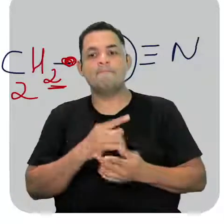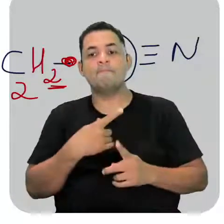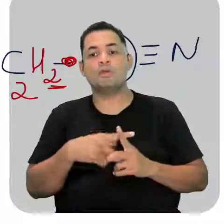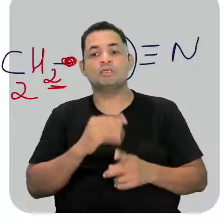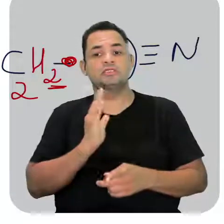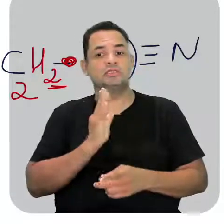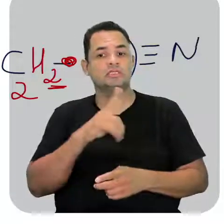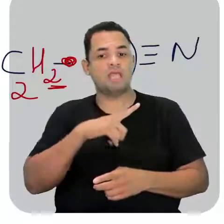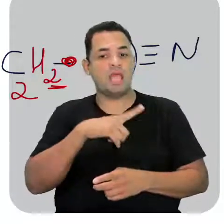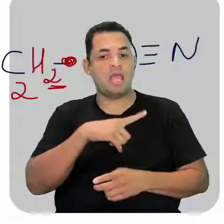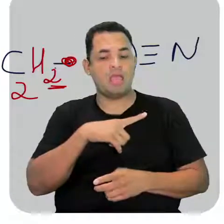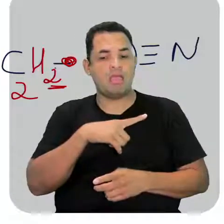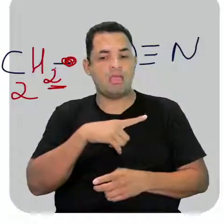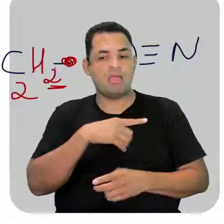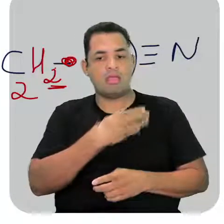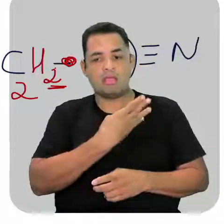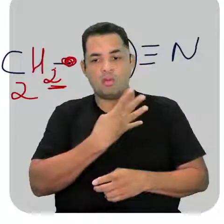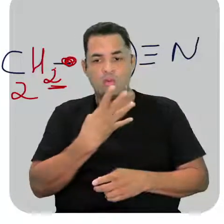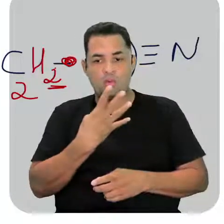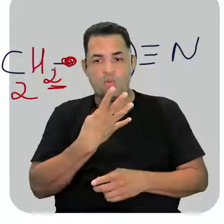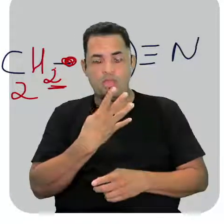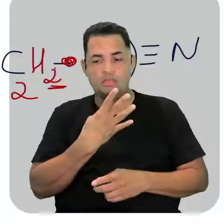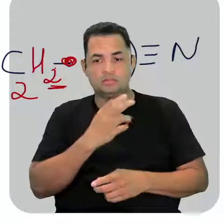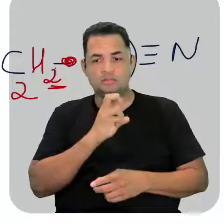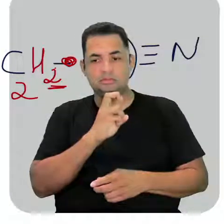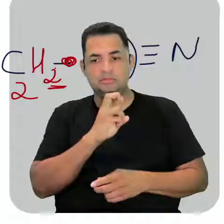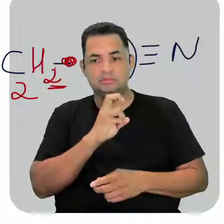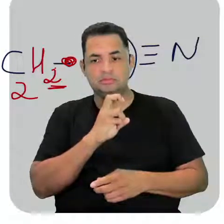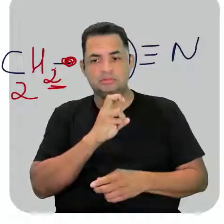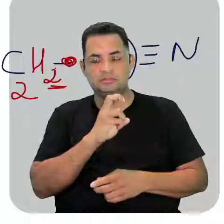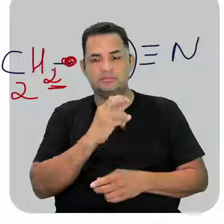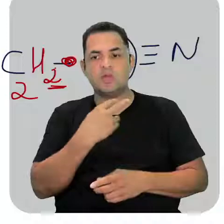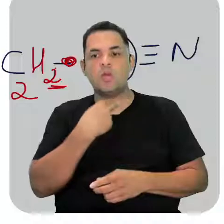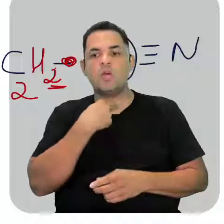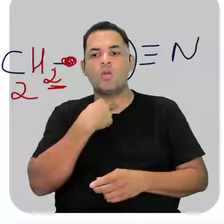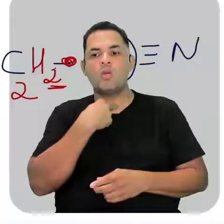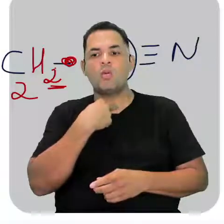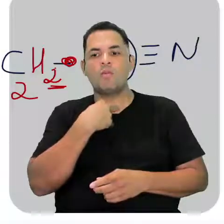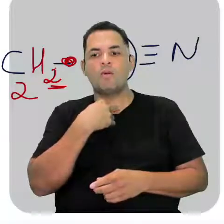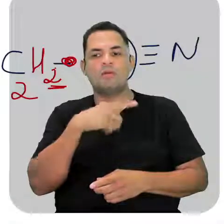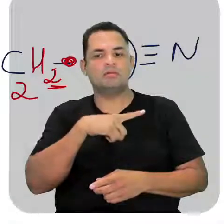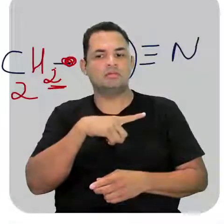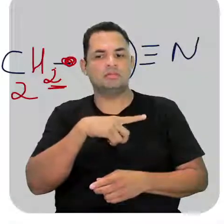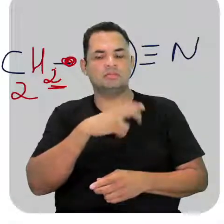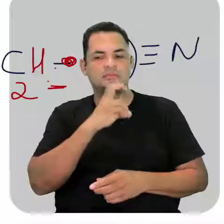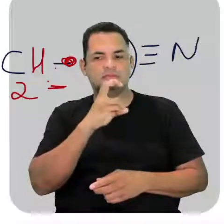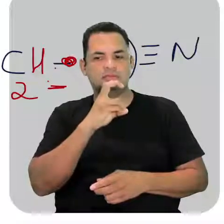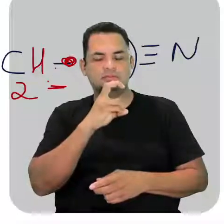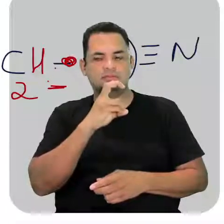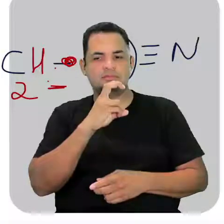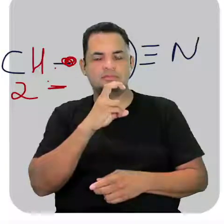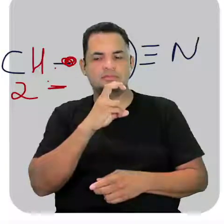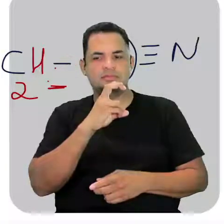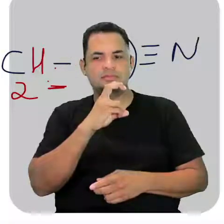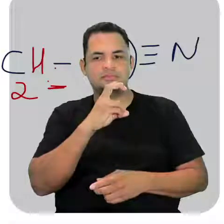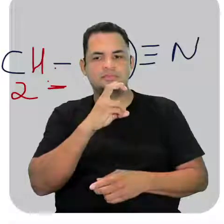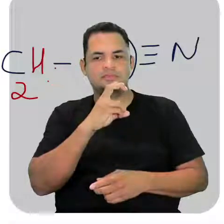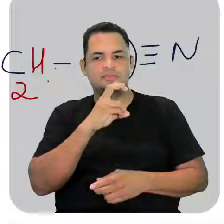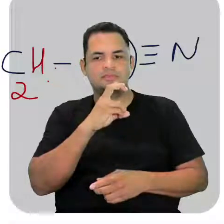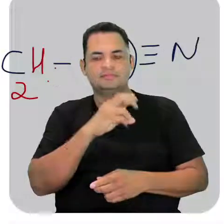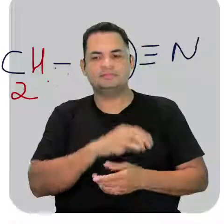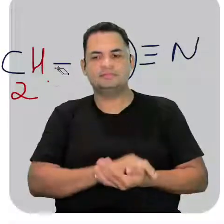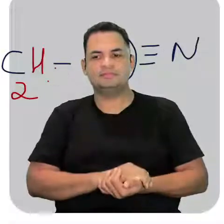2, 3, 4, 5. E o carbono não pode ter 5 ligações, então eu não posso colocar esses 2 hidrogênios